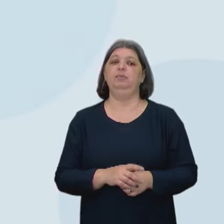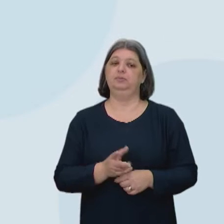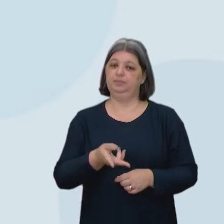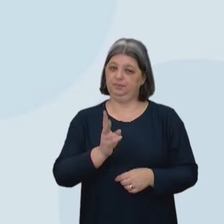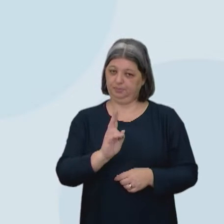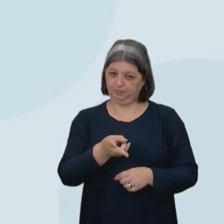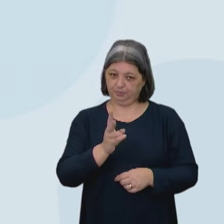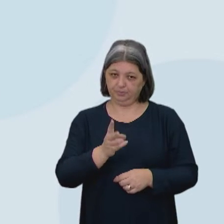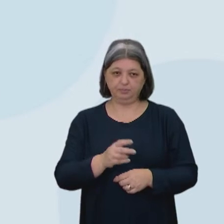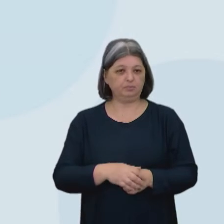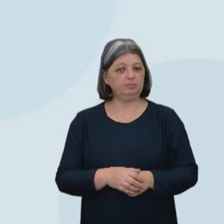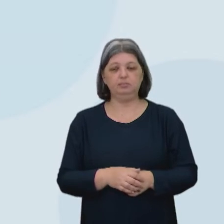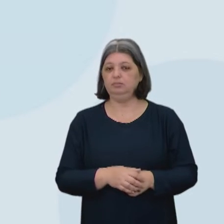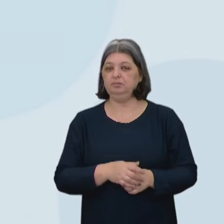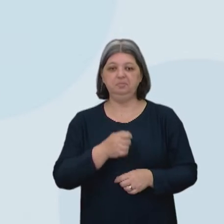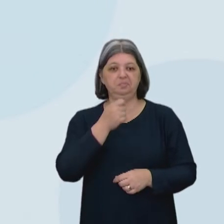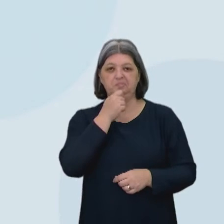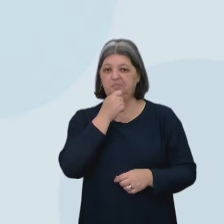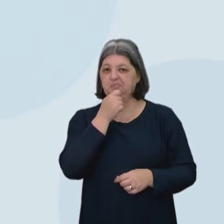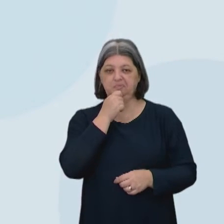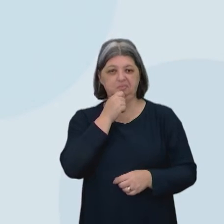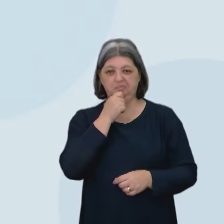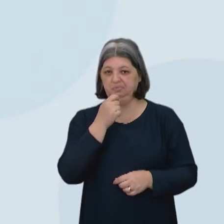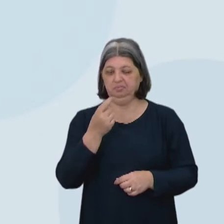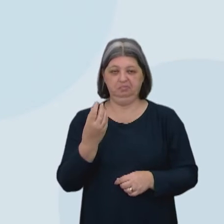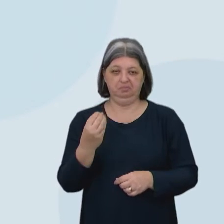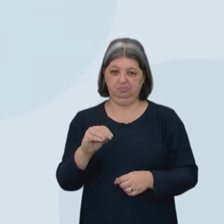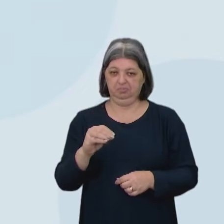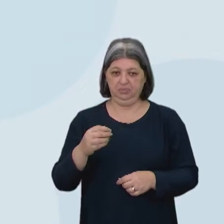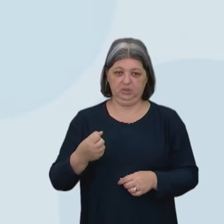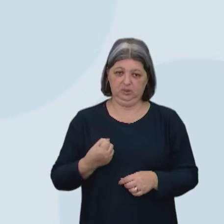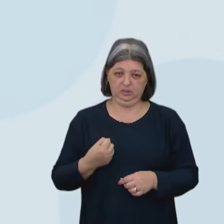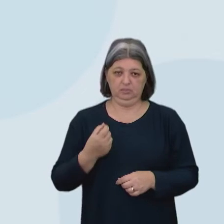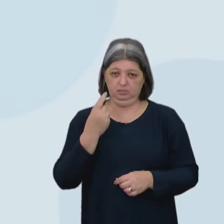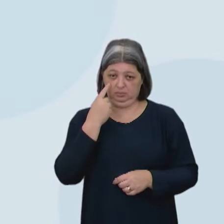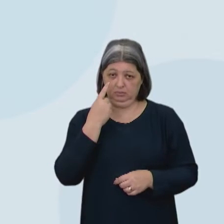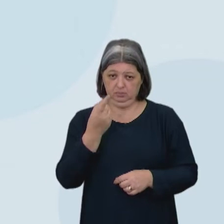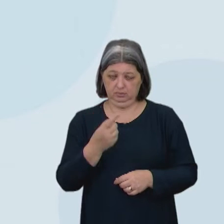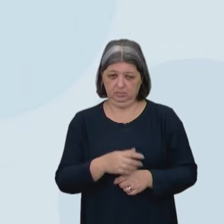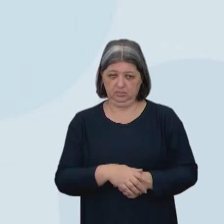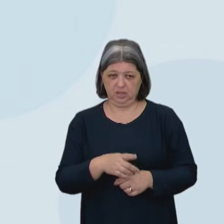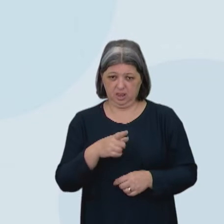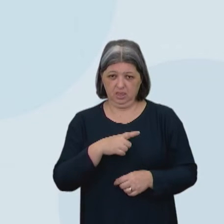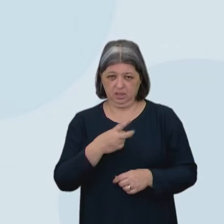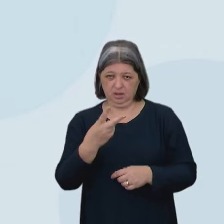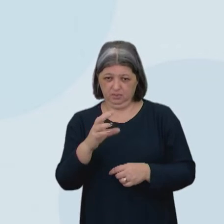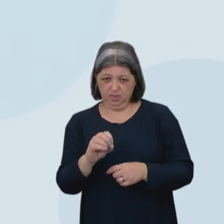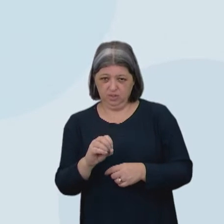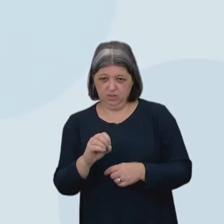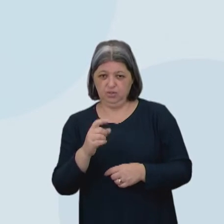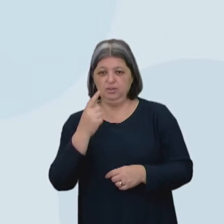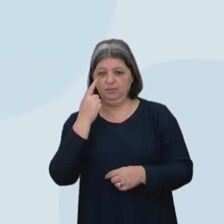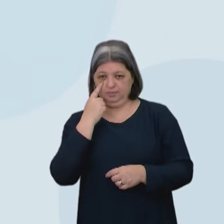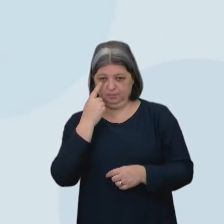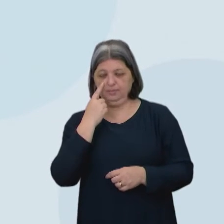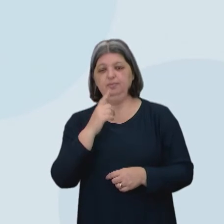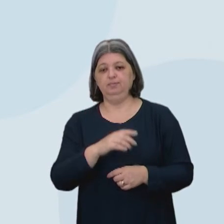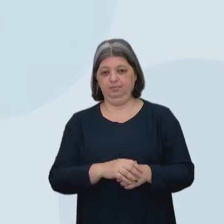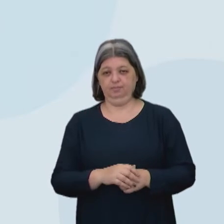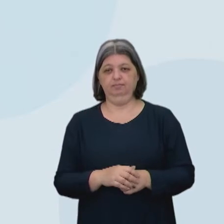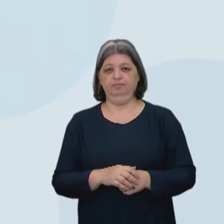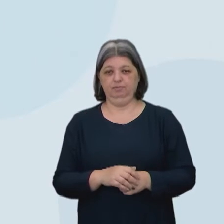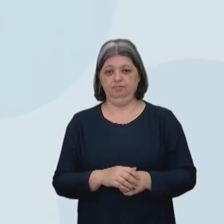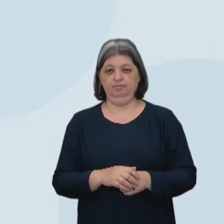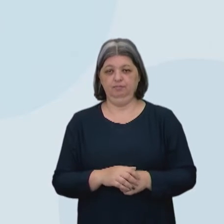parou a conta, não deu 0, não repetiu nada. Então tá bom, coloca um 0. Tem 20 na tabuada do 4? Tem aqui, ó. 1,